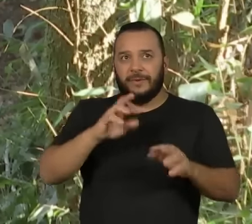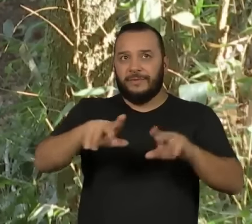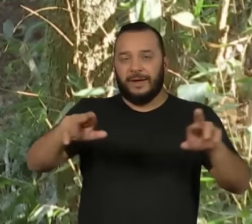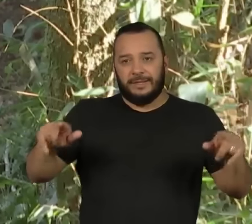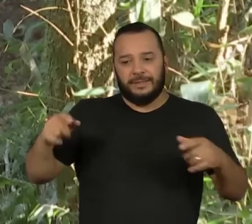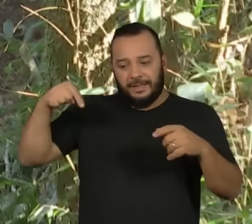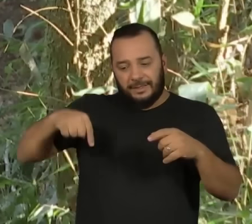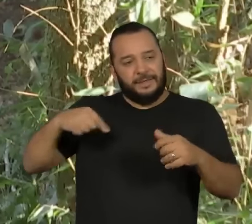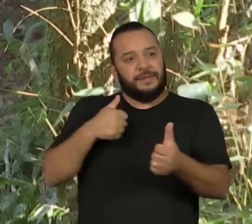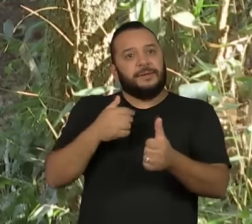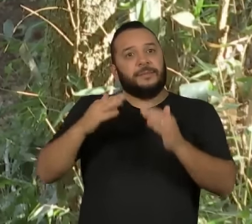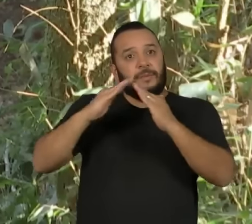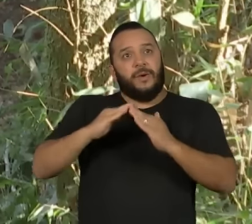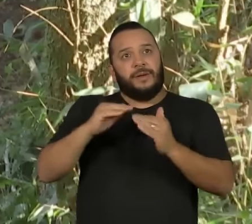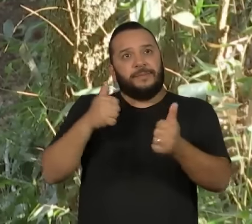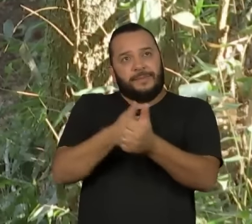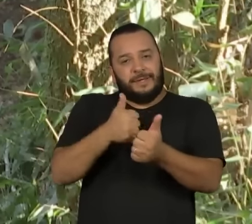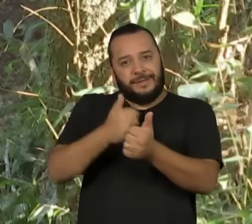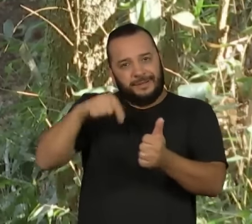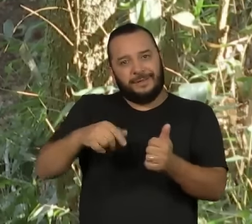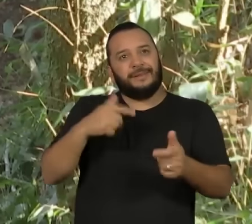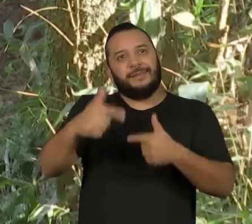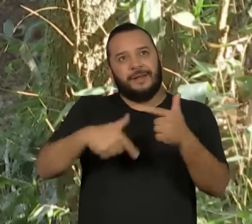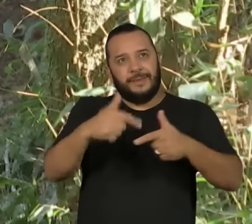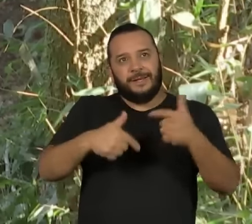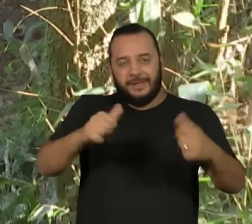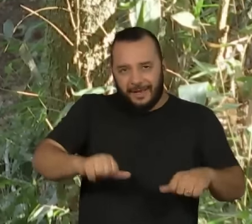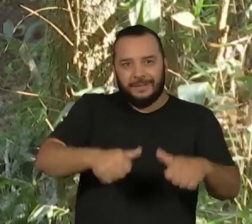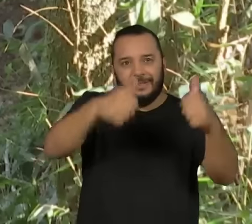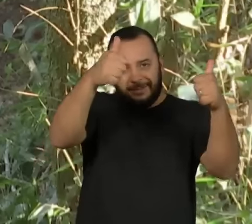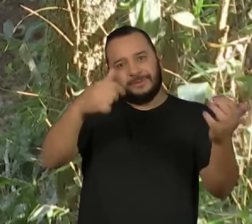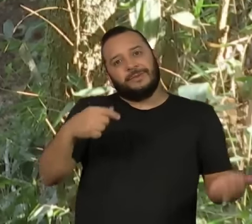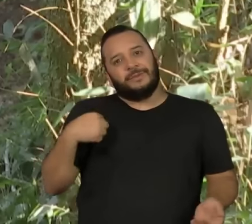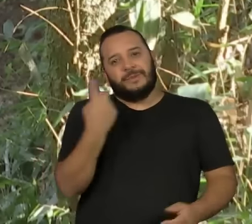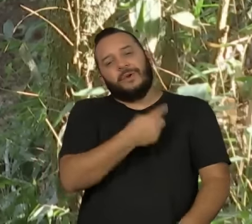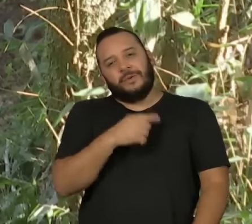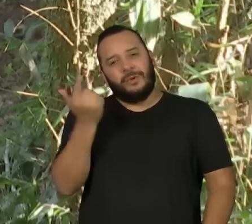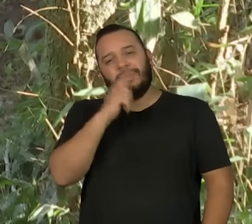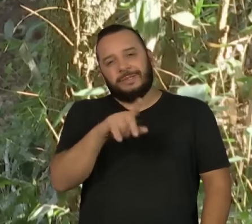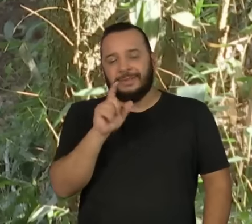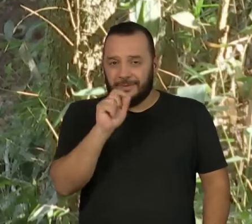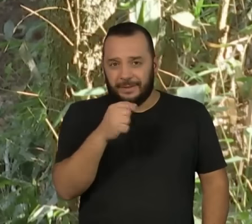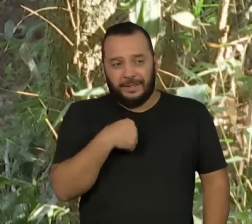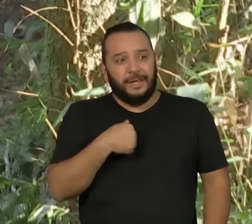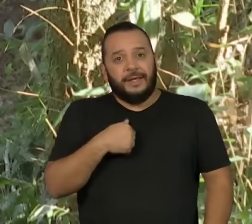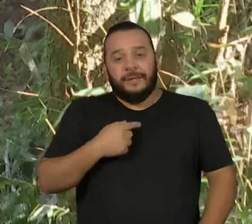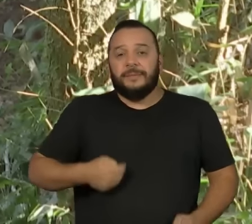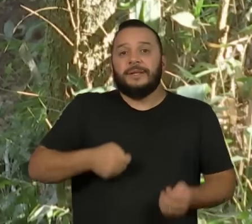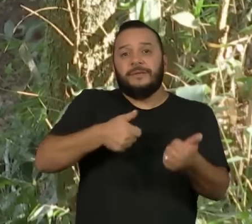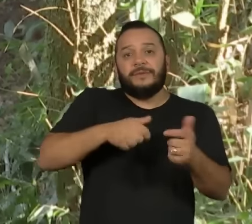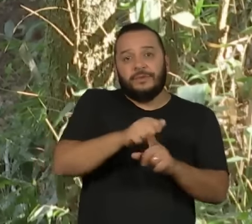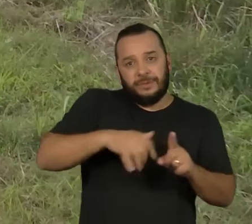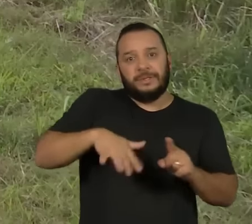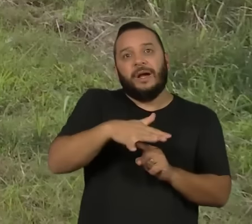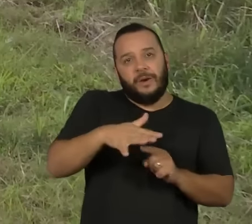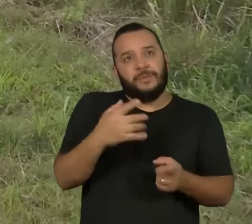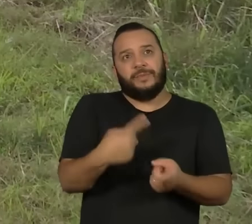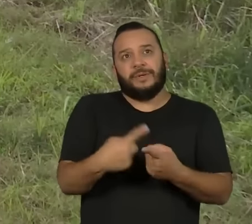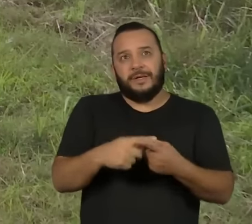região daqui, trabalhando para a restauração e para que a gente consiga benefícios sociais associados à natureza.